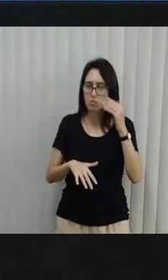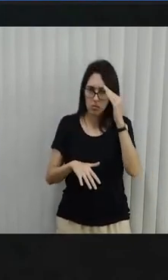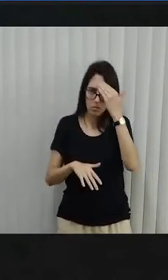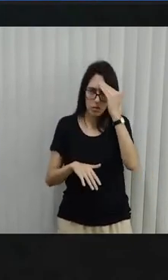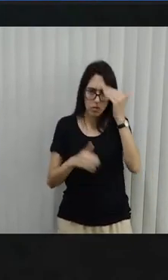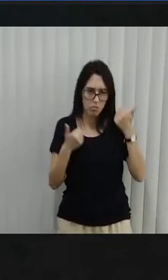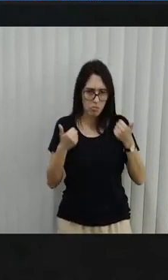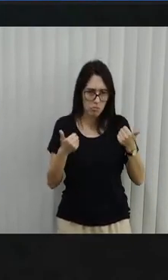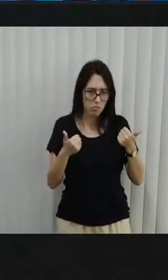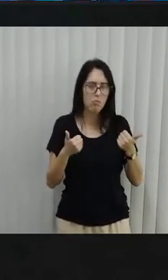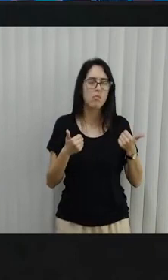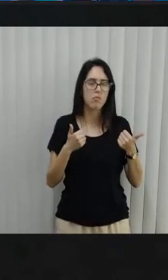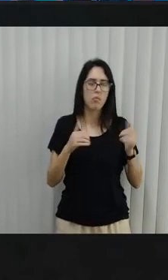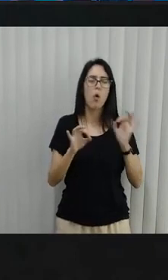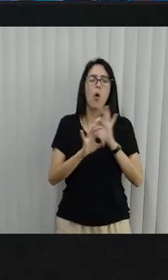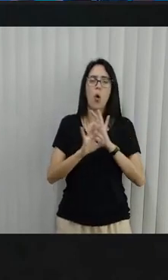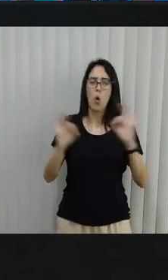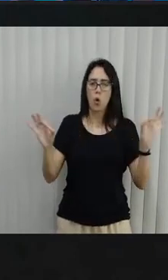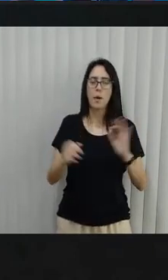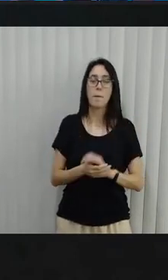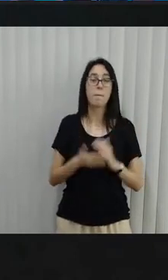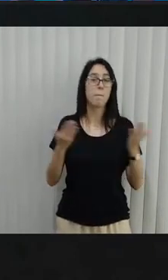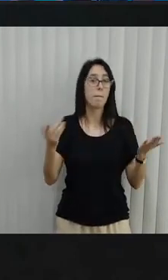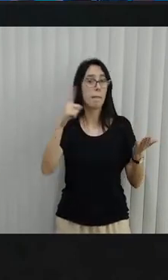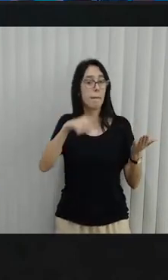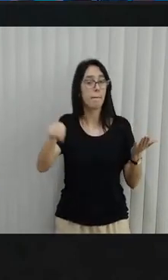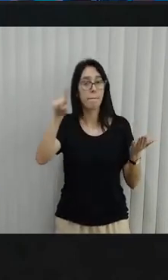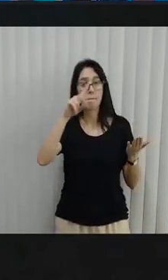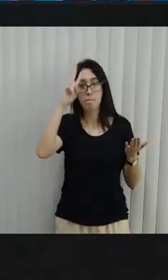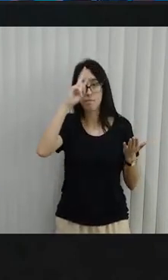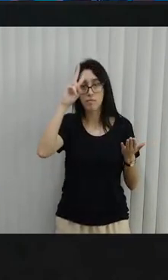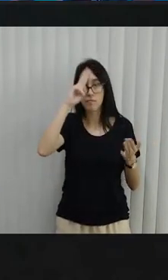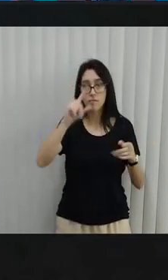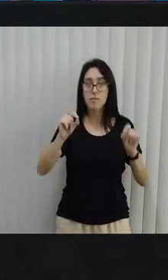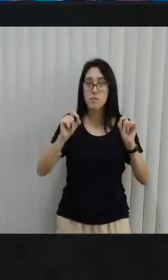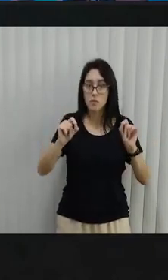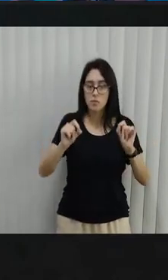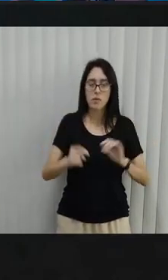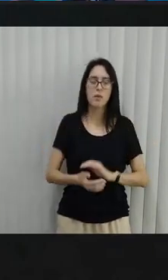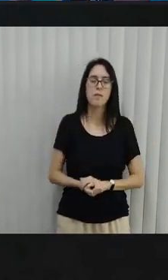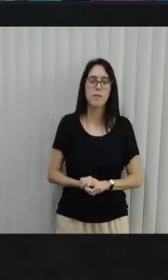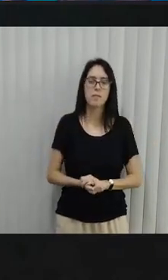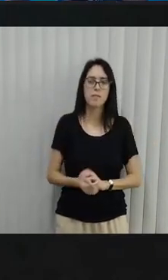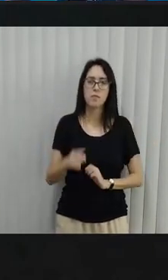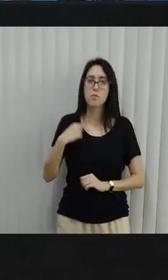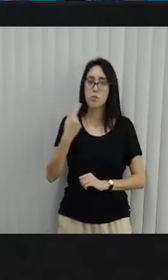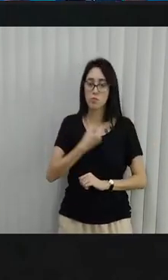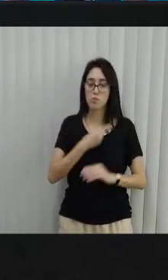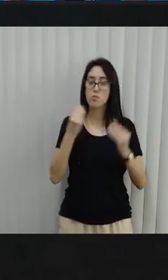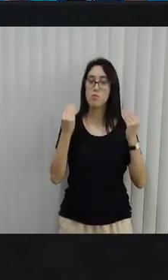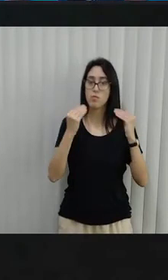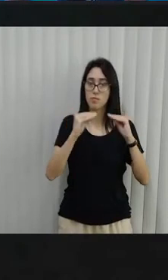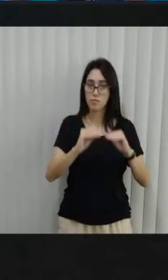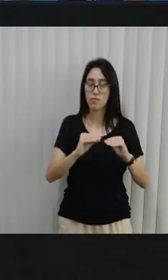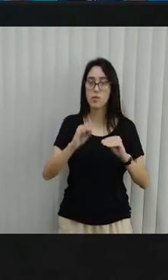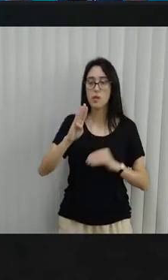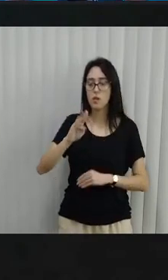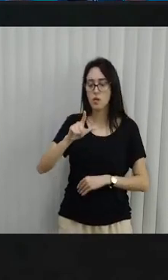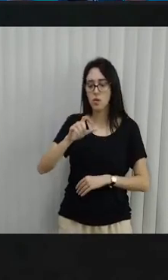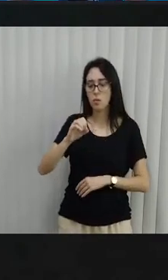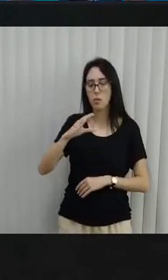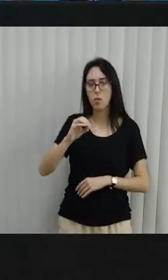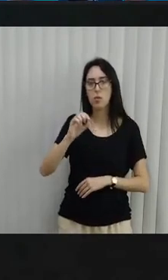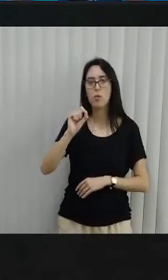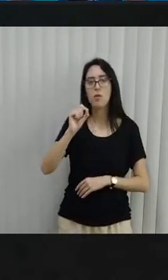Fez. Ótimo. Então, gente, só para vocês lembrarem aí, a gente coloca esses meus blocos justamente para evitar